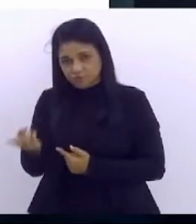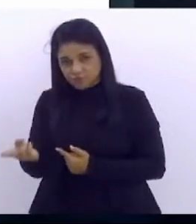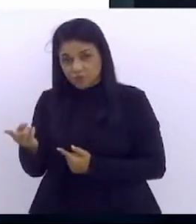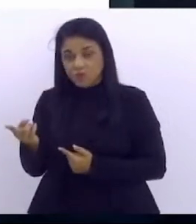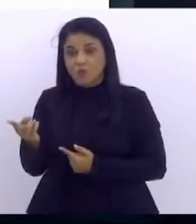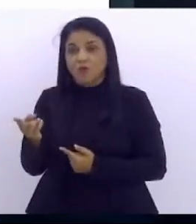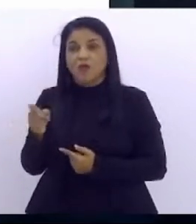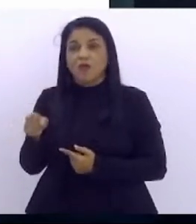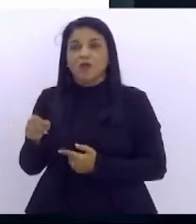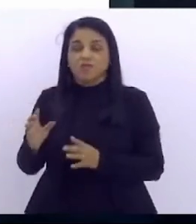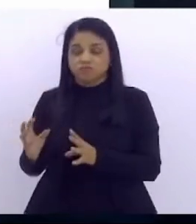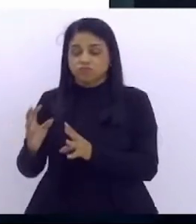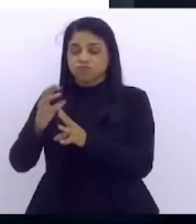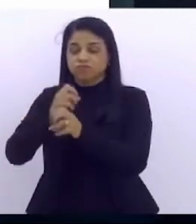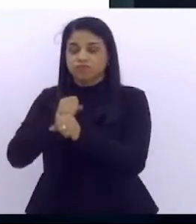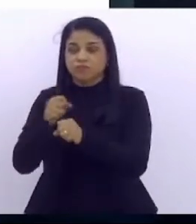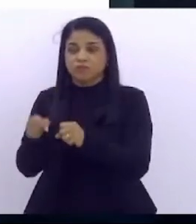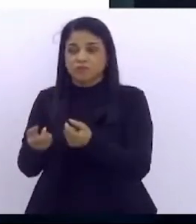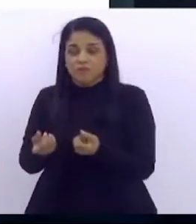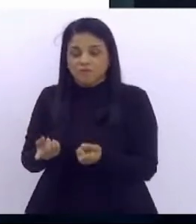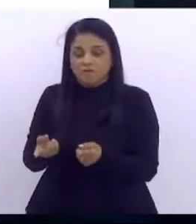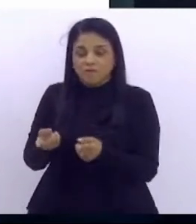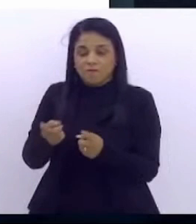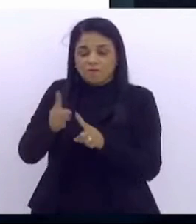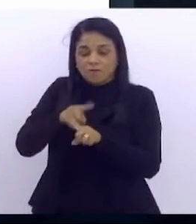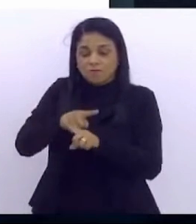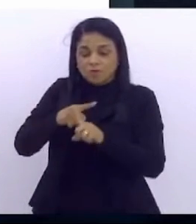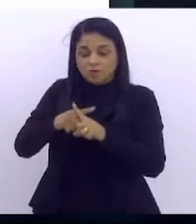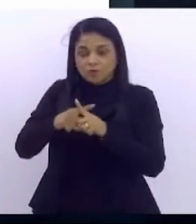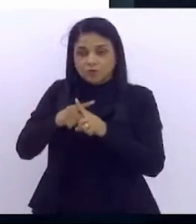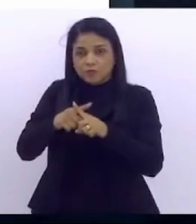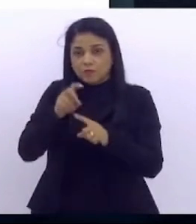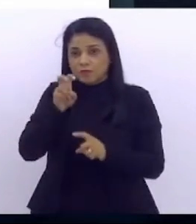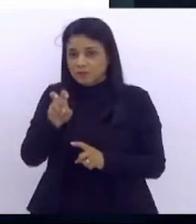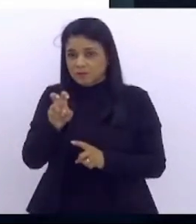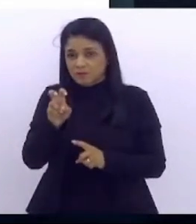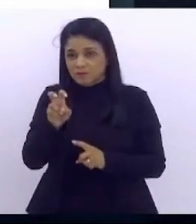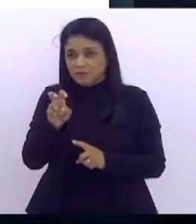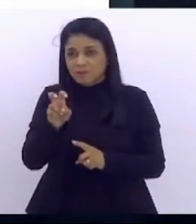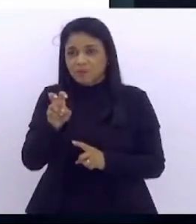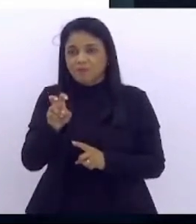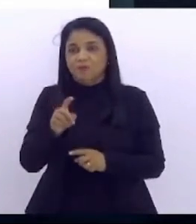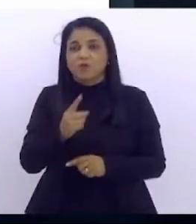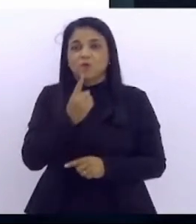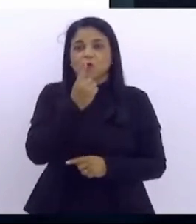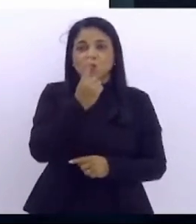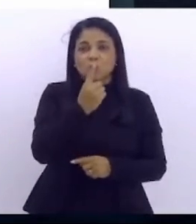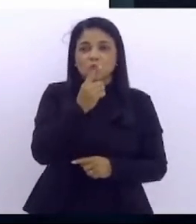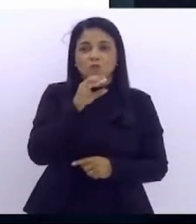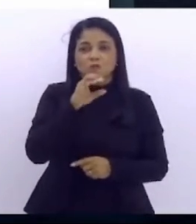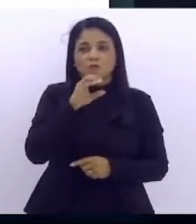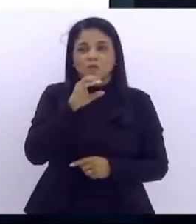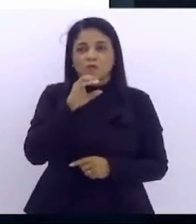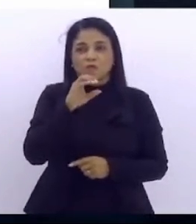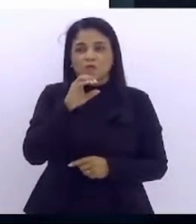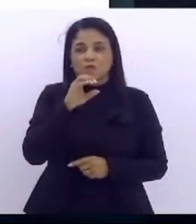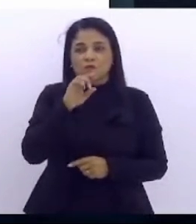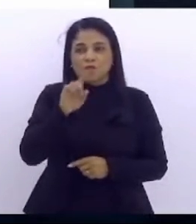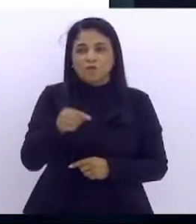do hospital, eles fazem a conta inversa. Né? Então, multiplica-se por 5. O outro número, 1,125, ele quer